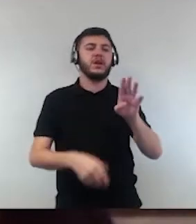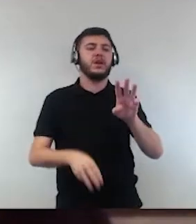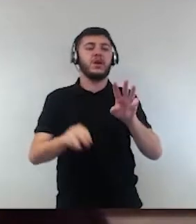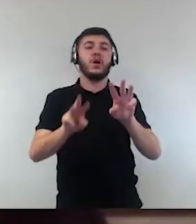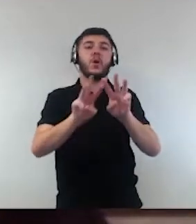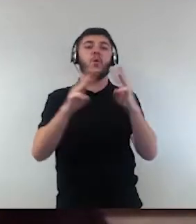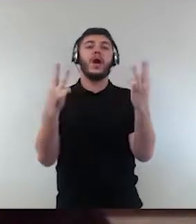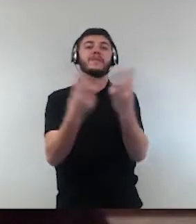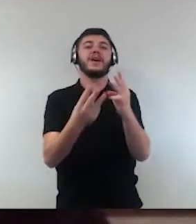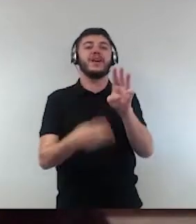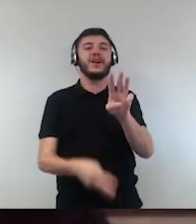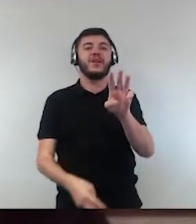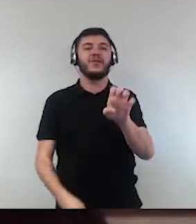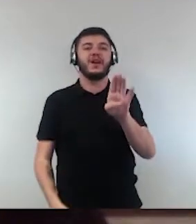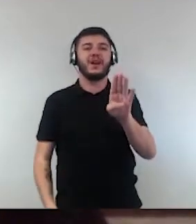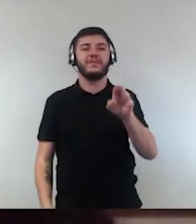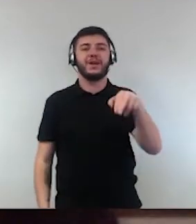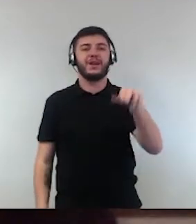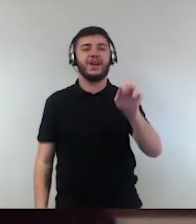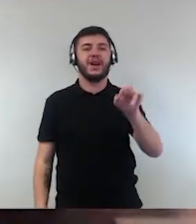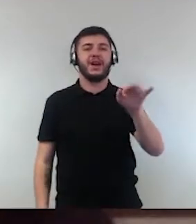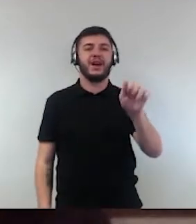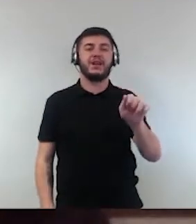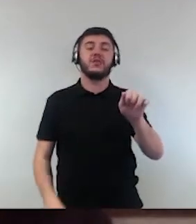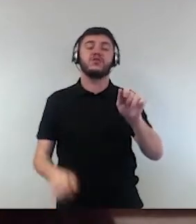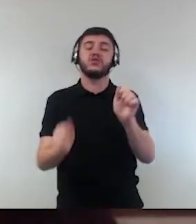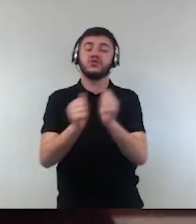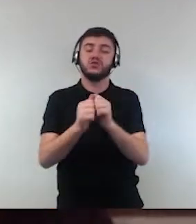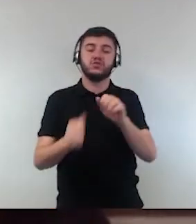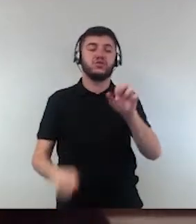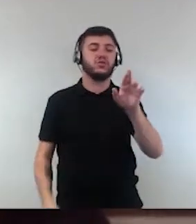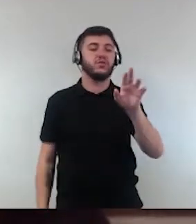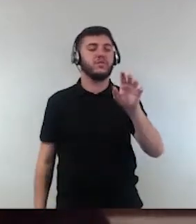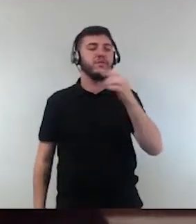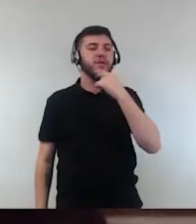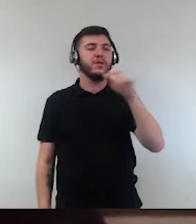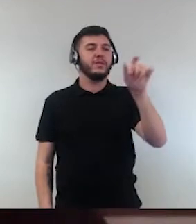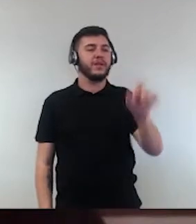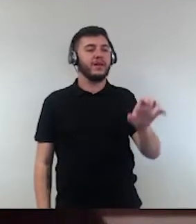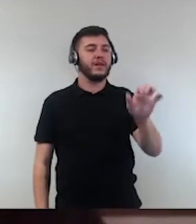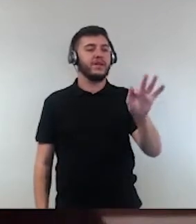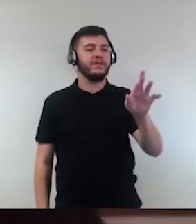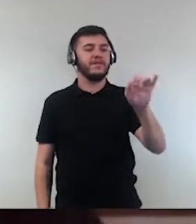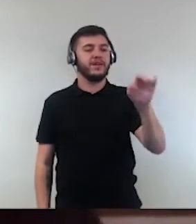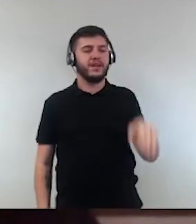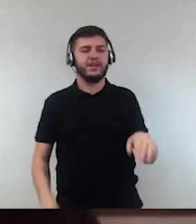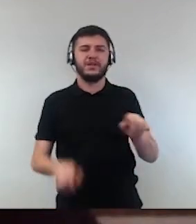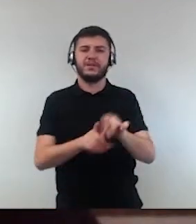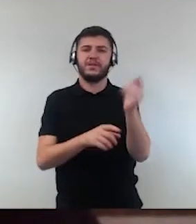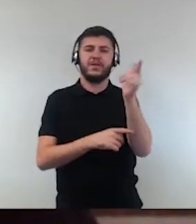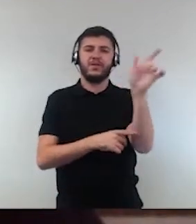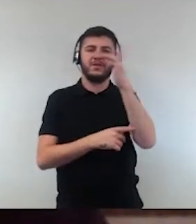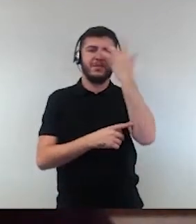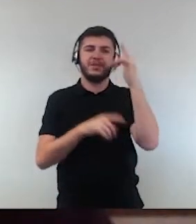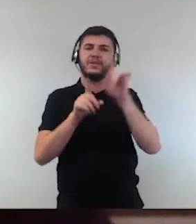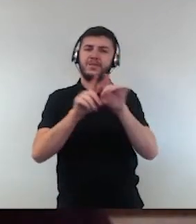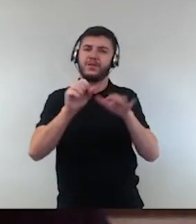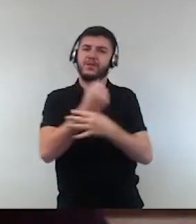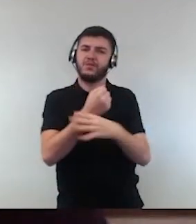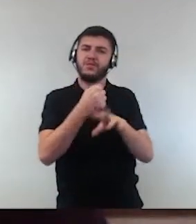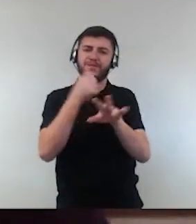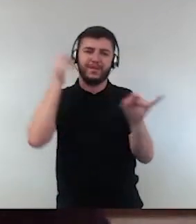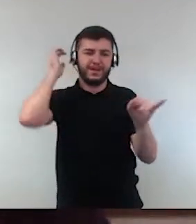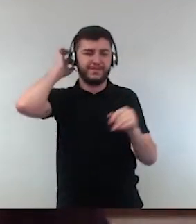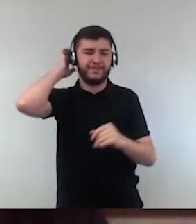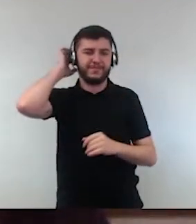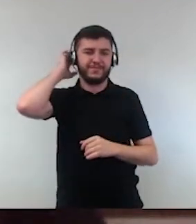o recém-saído da ANEEL, o Rodrigo Limpe. Então, isso aí a gente pode atestar e pode ficar seguro com essa questão. Ok. Então, temos